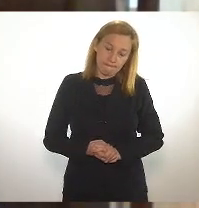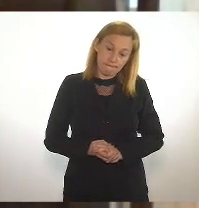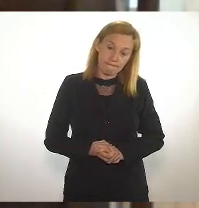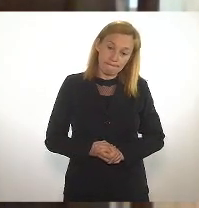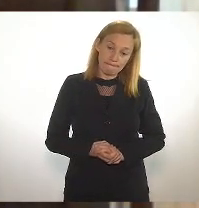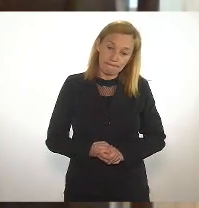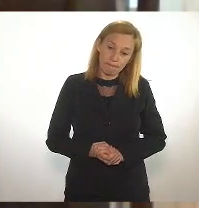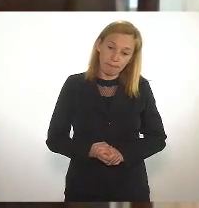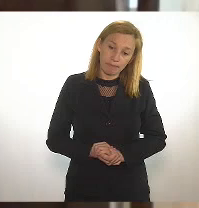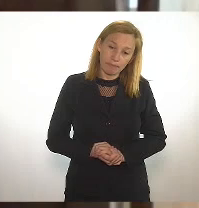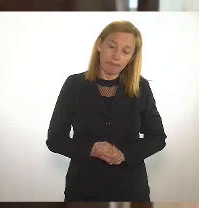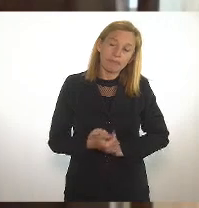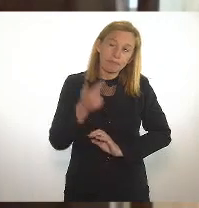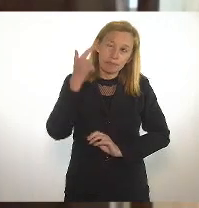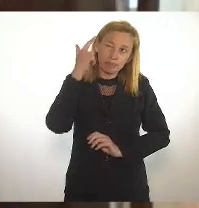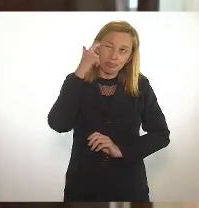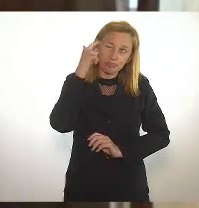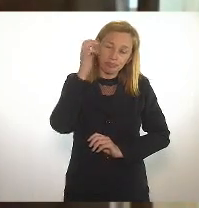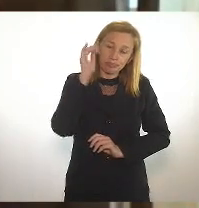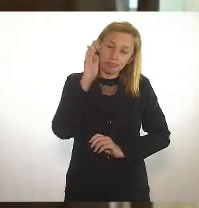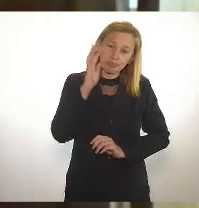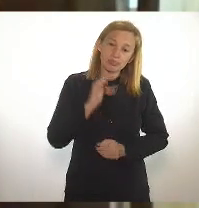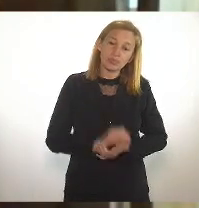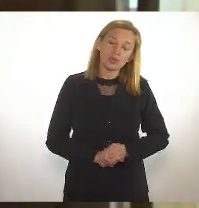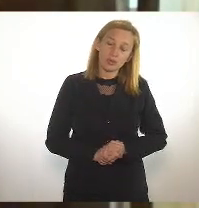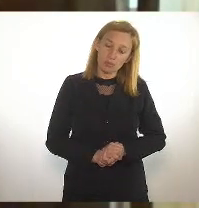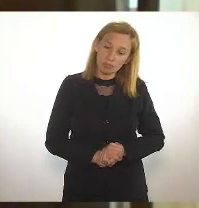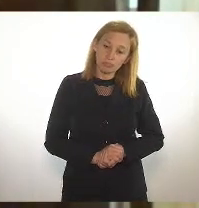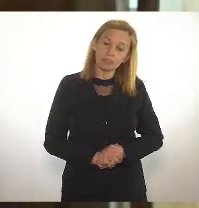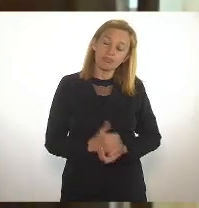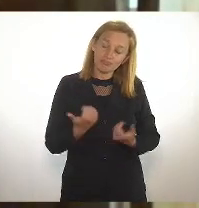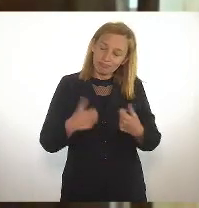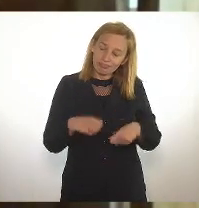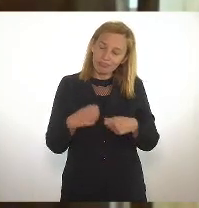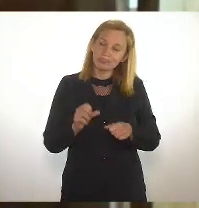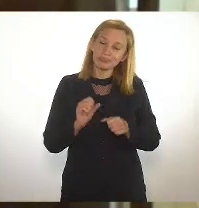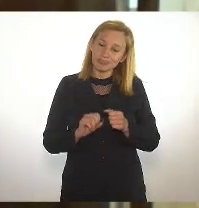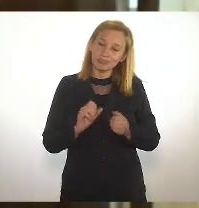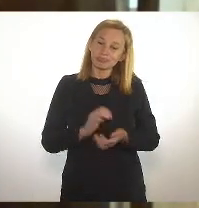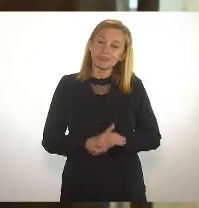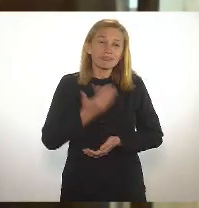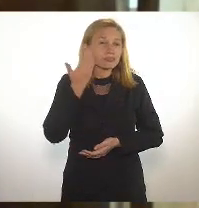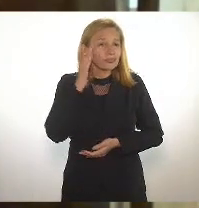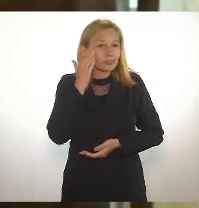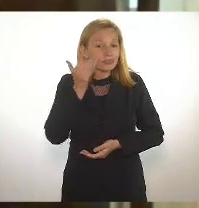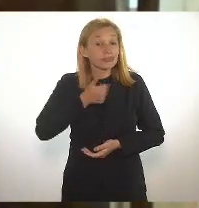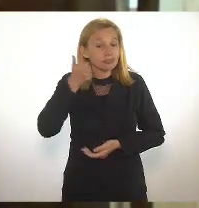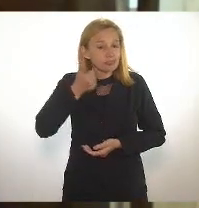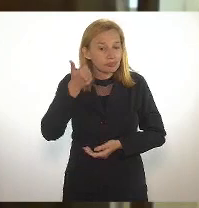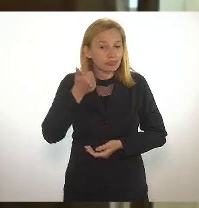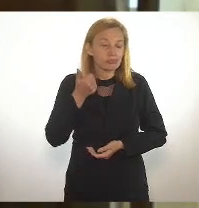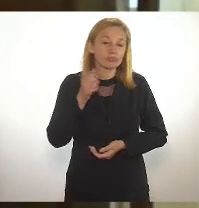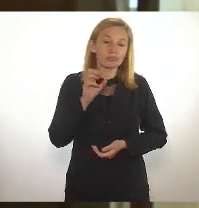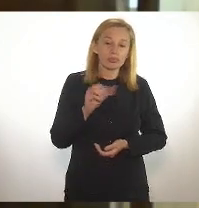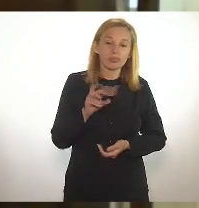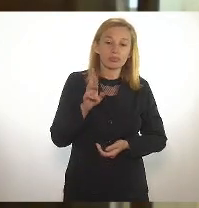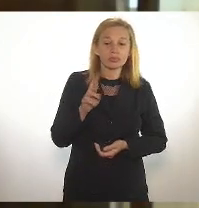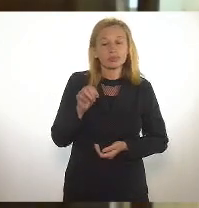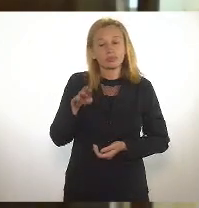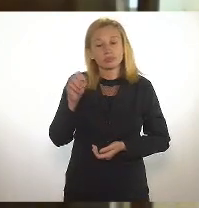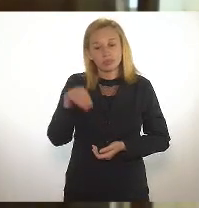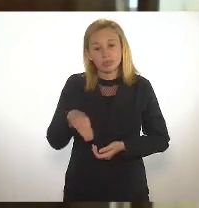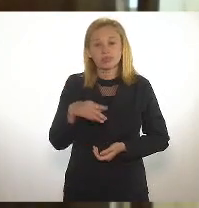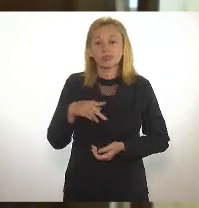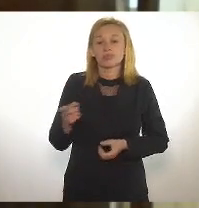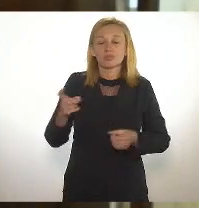Então, uma reflexão sociológica que a gente precisa fazer para poder entender essas origens. Eu volto a dizer,